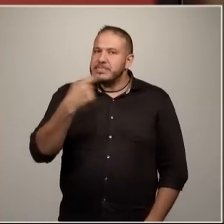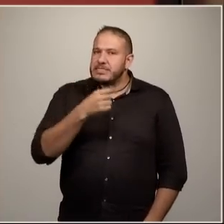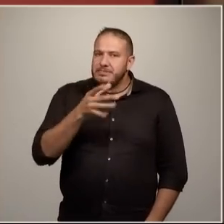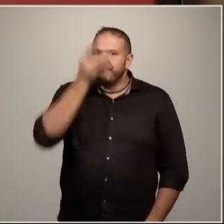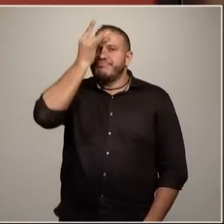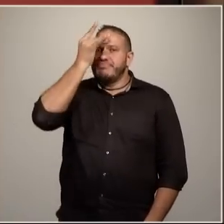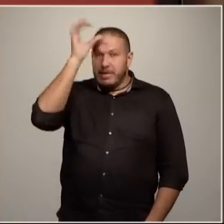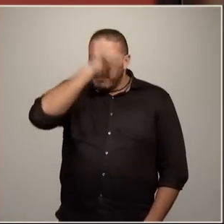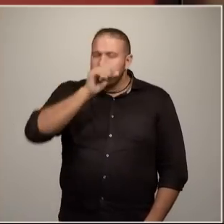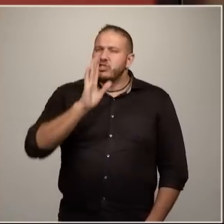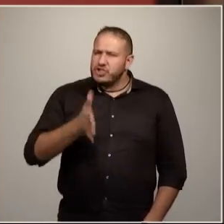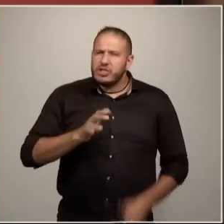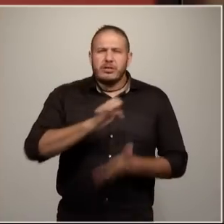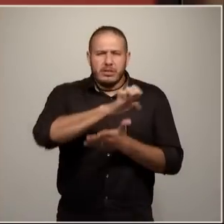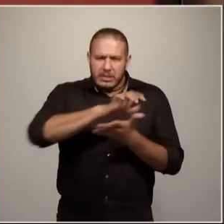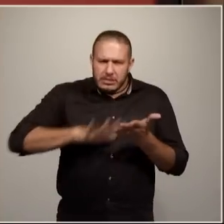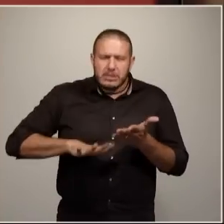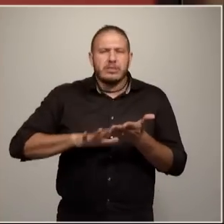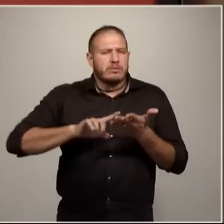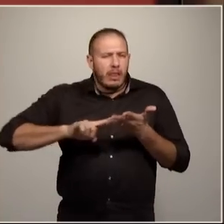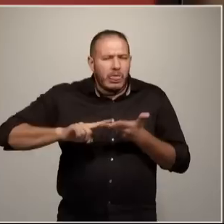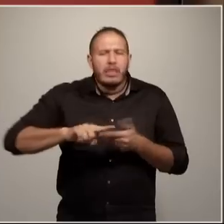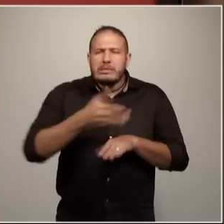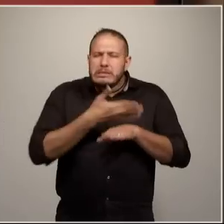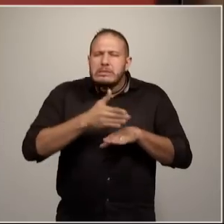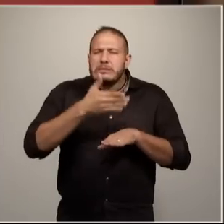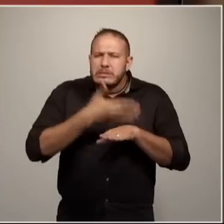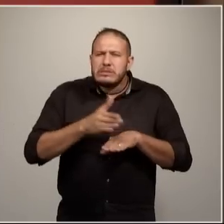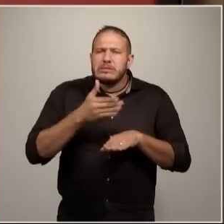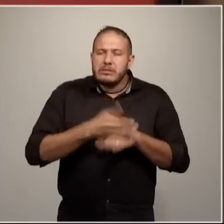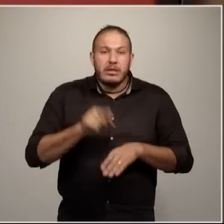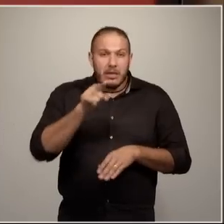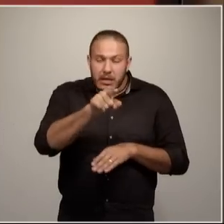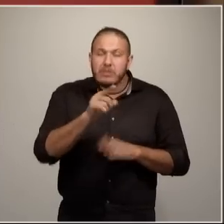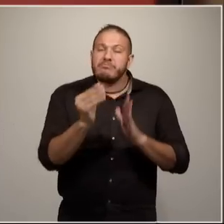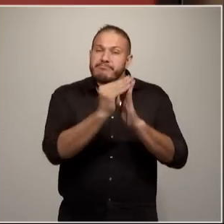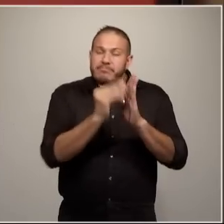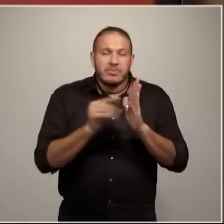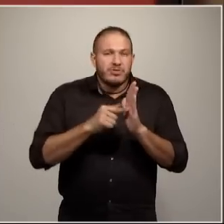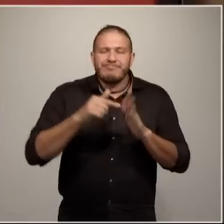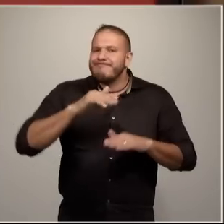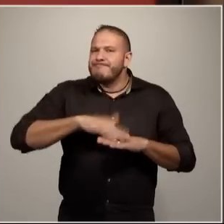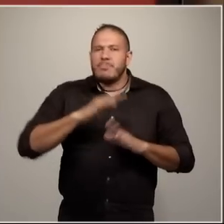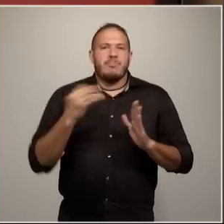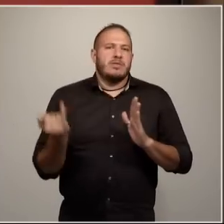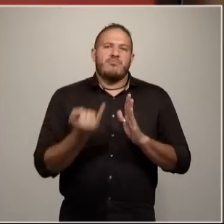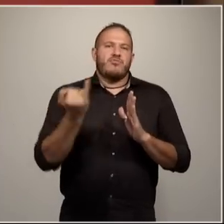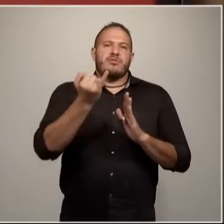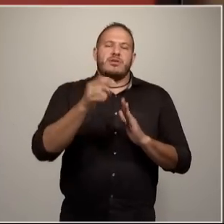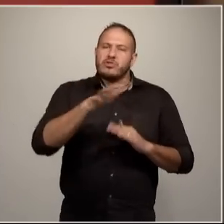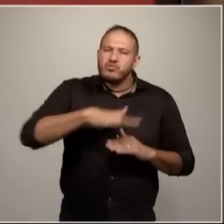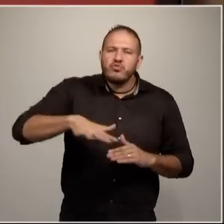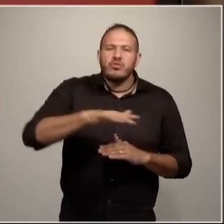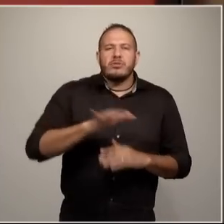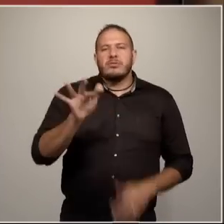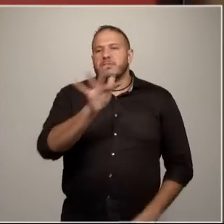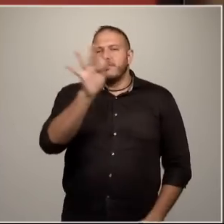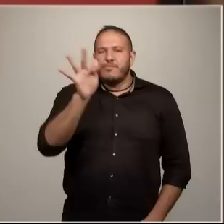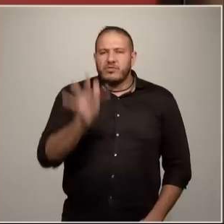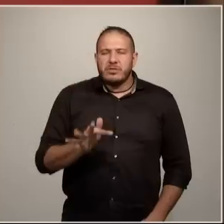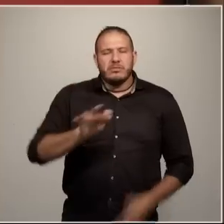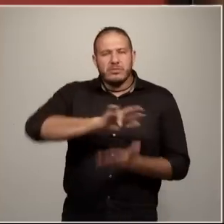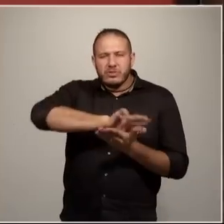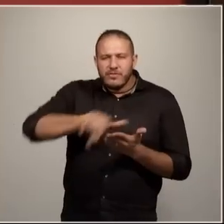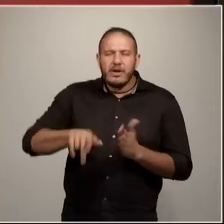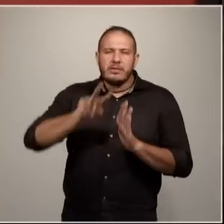fizemos muitos exercícios sobre isso e é uma das aplicações mais importantes das funções de várias variáveis.